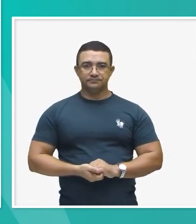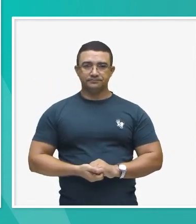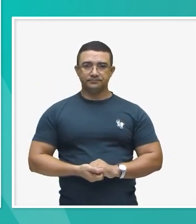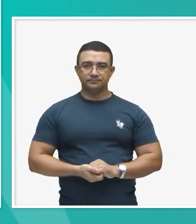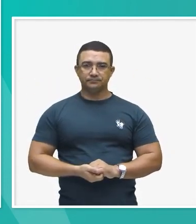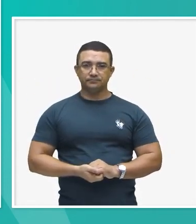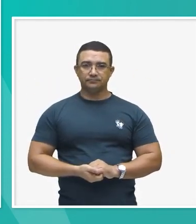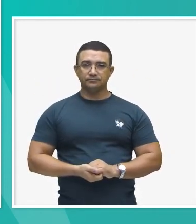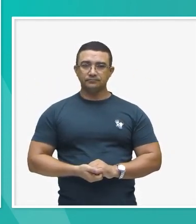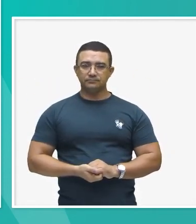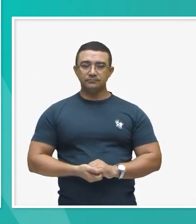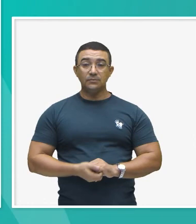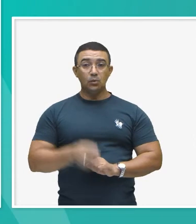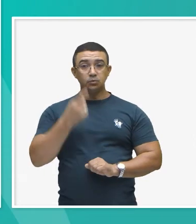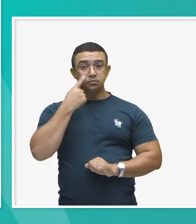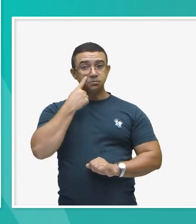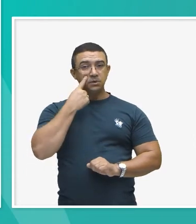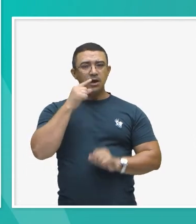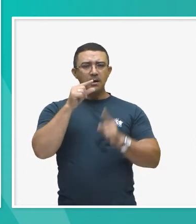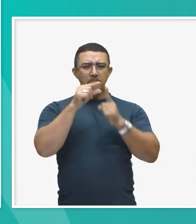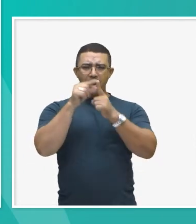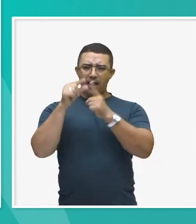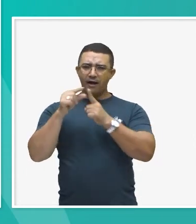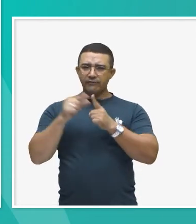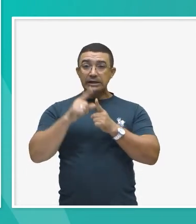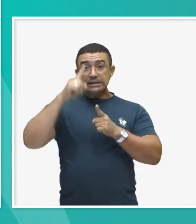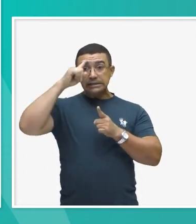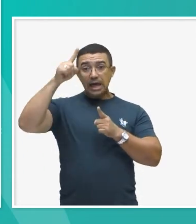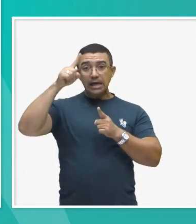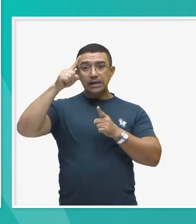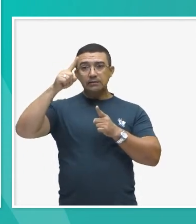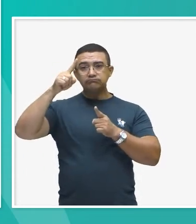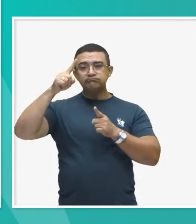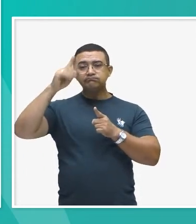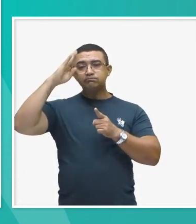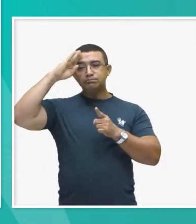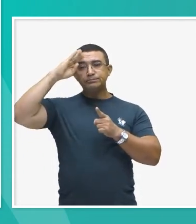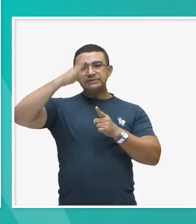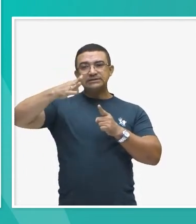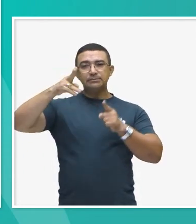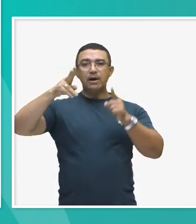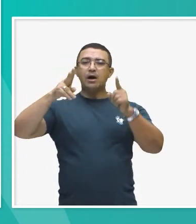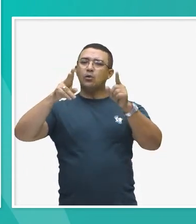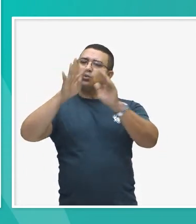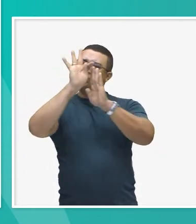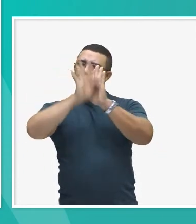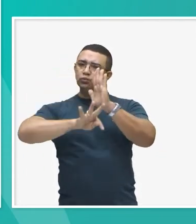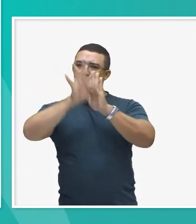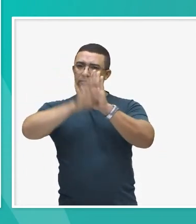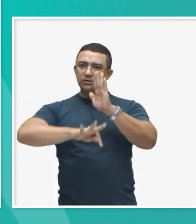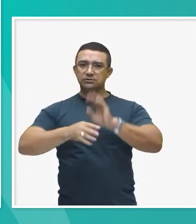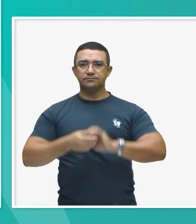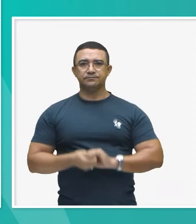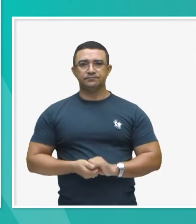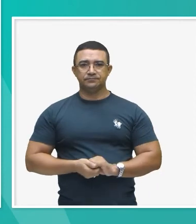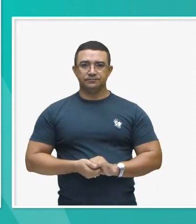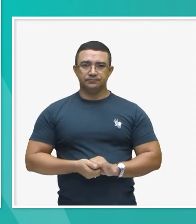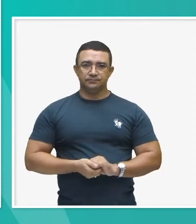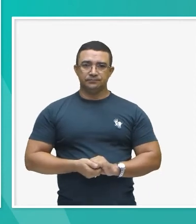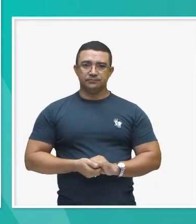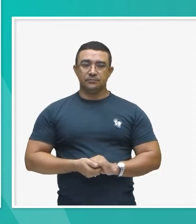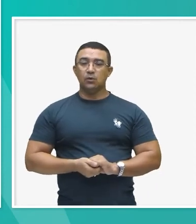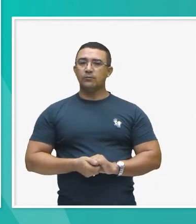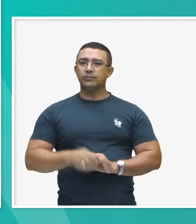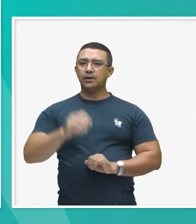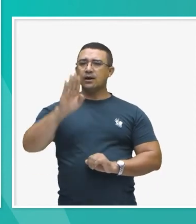levar a essa ideia principal desse texto. Vamos ver. Observem que as palavras blue e extinction